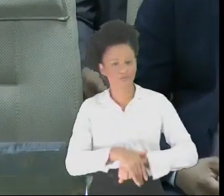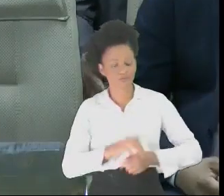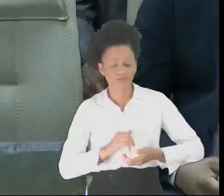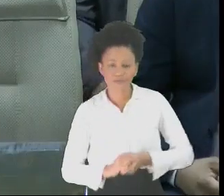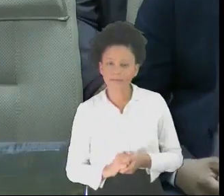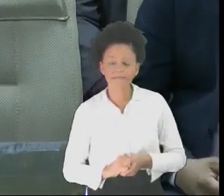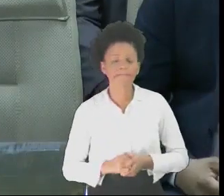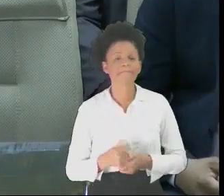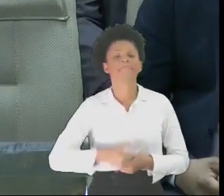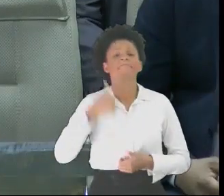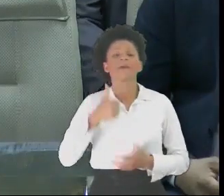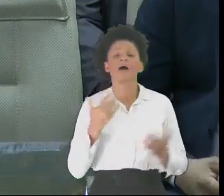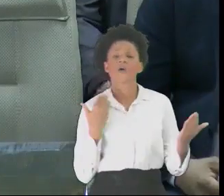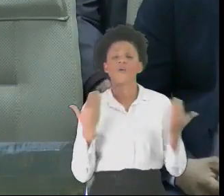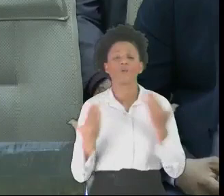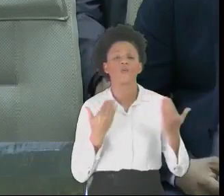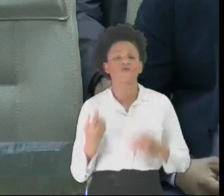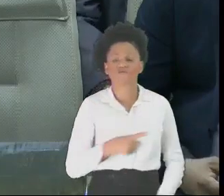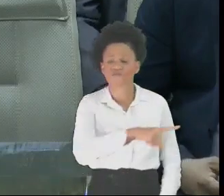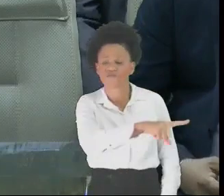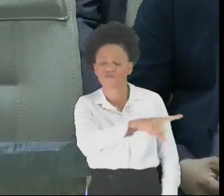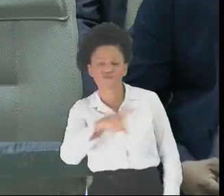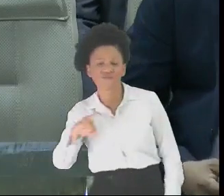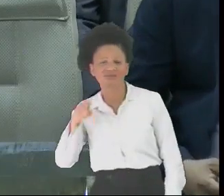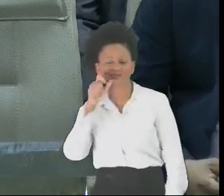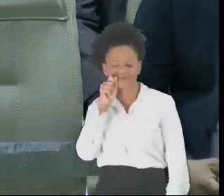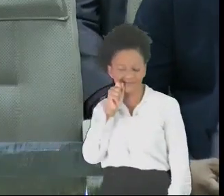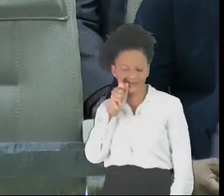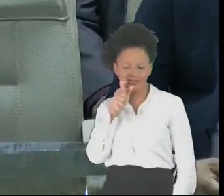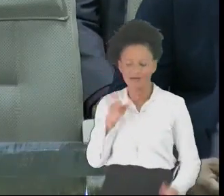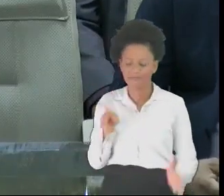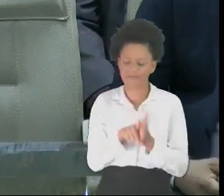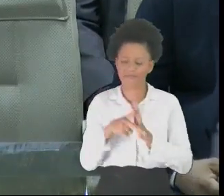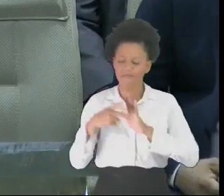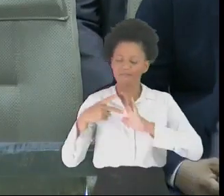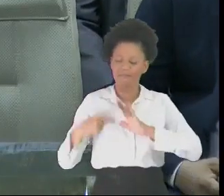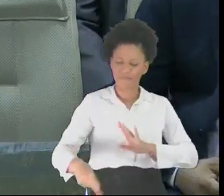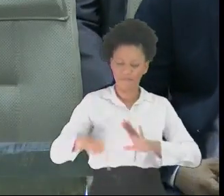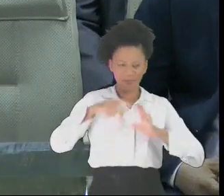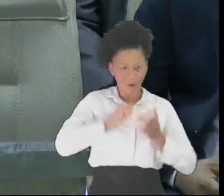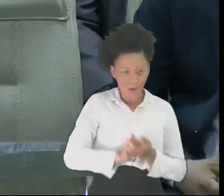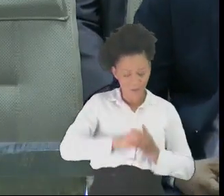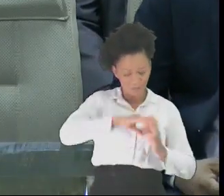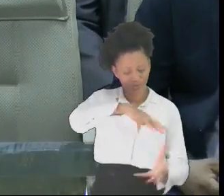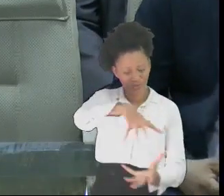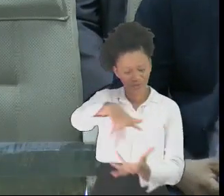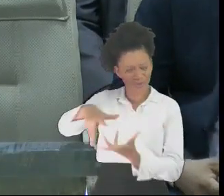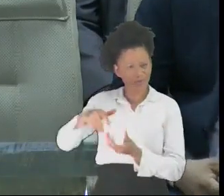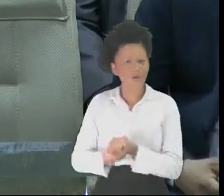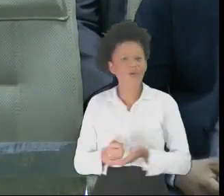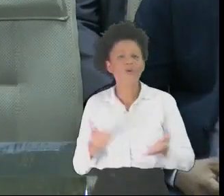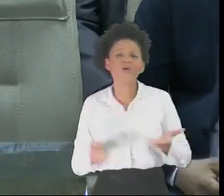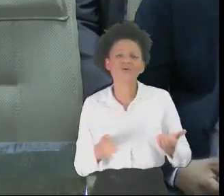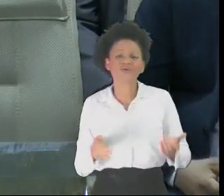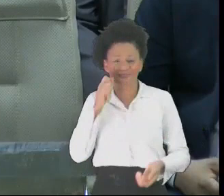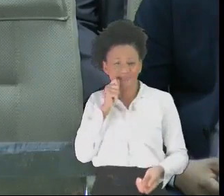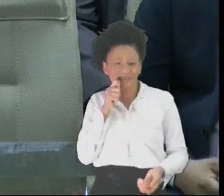Primeira comparação. Vós sois o sal da terra. Hoje o sal é